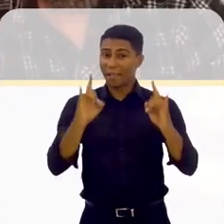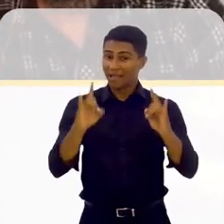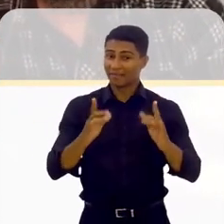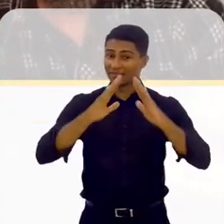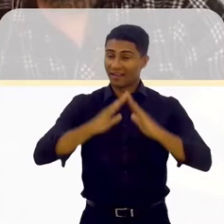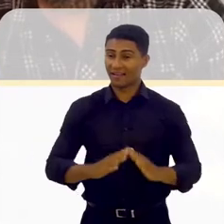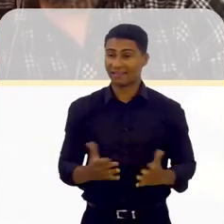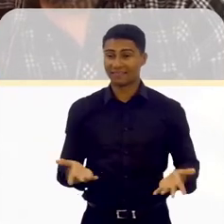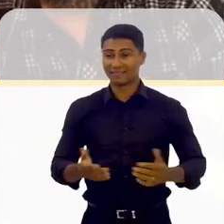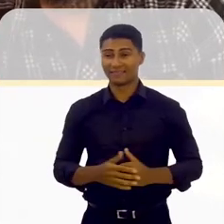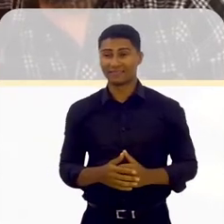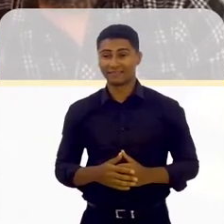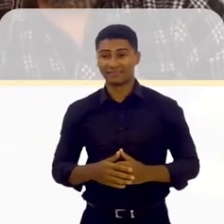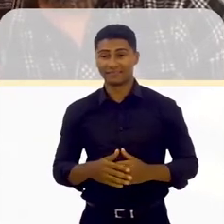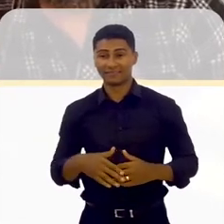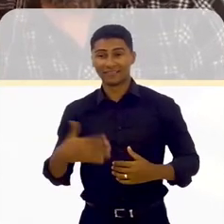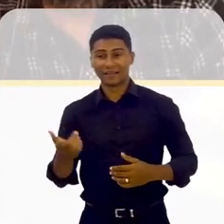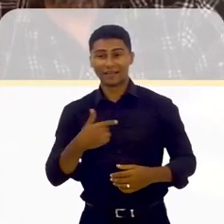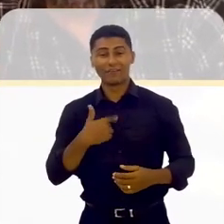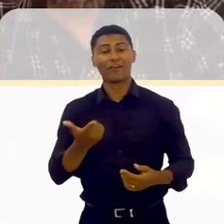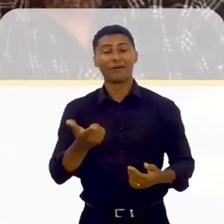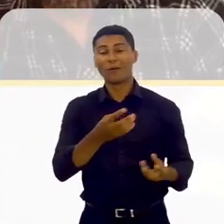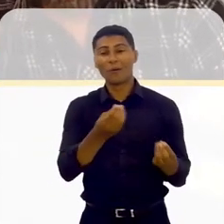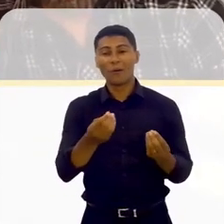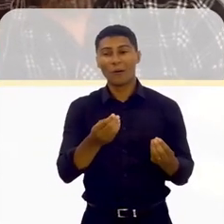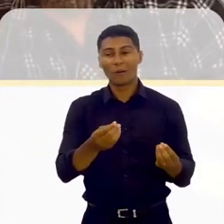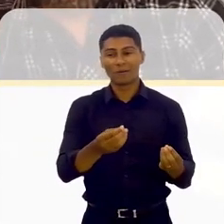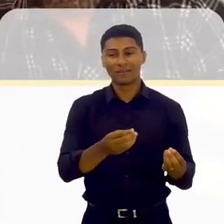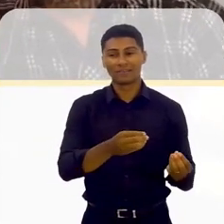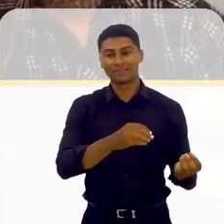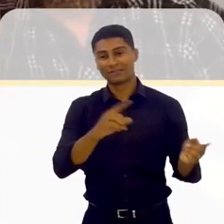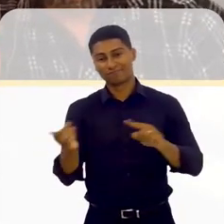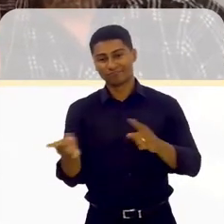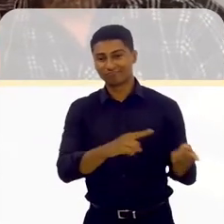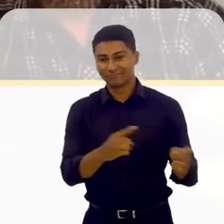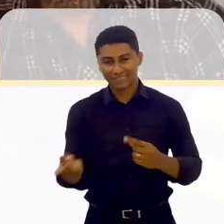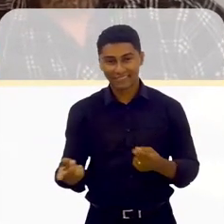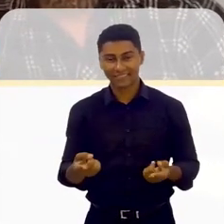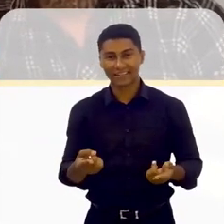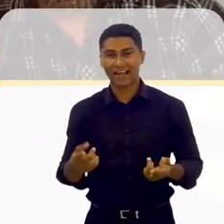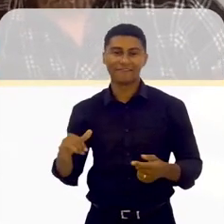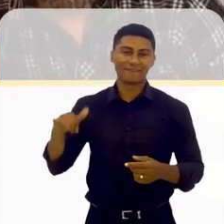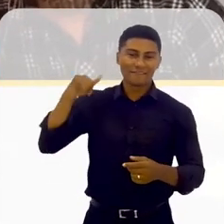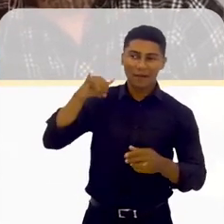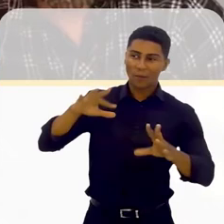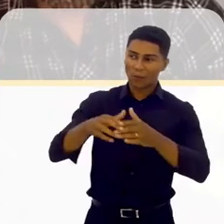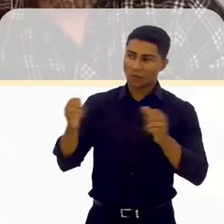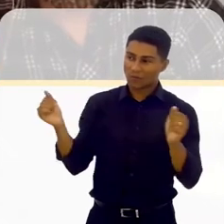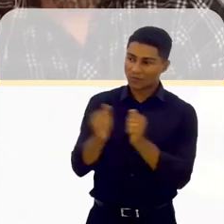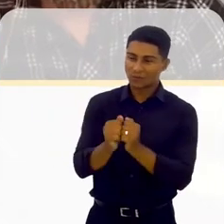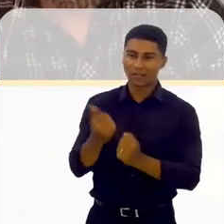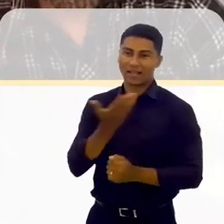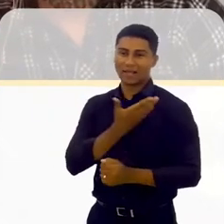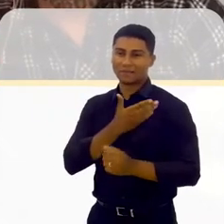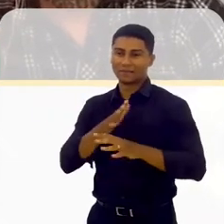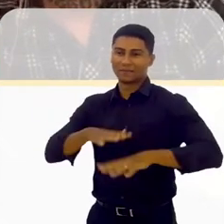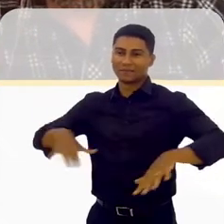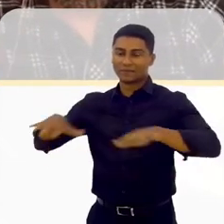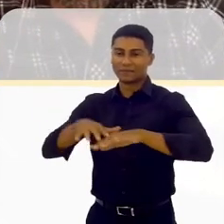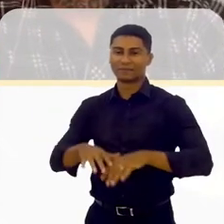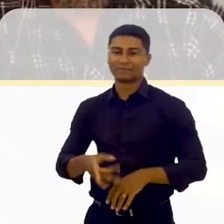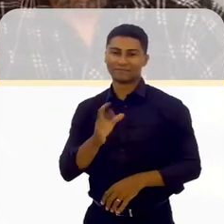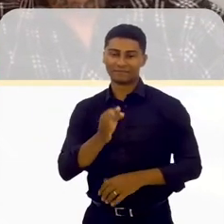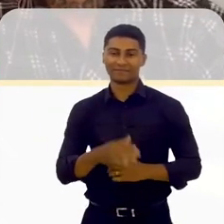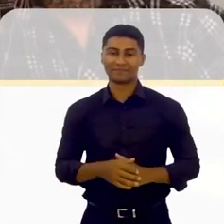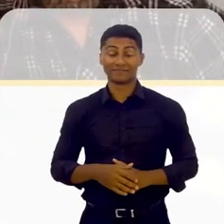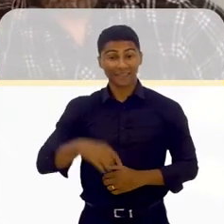tempo. certeza, Aí eu vou questão ficar de transitando pra lá e pra tempo. cá, ó. Aí eu vou levar tropas em cima do avião. De jato, de tudo. Aí você É vai